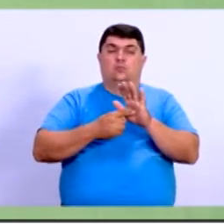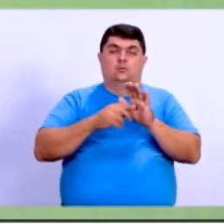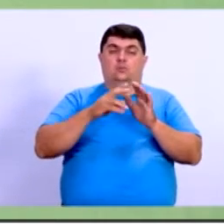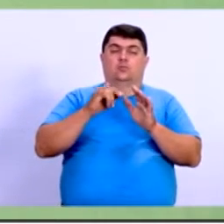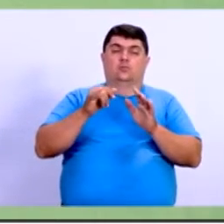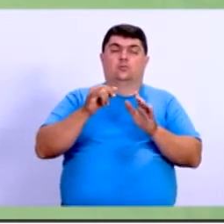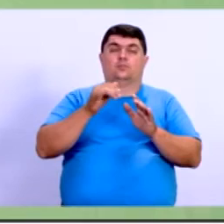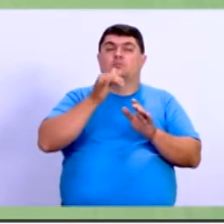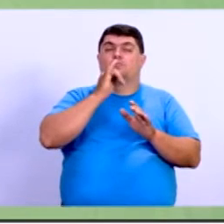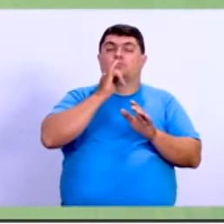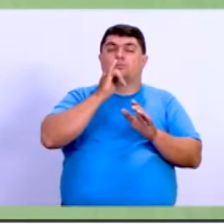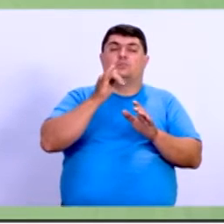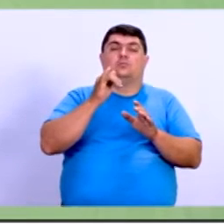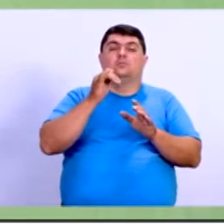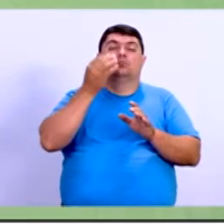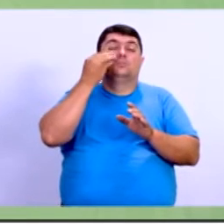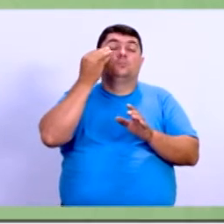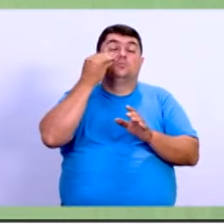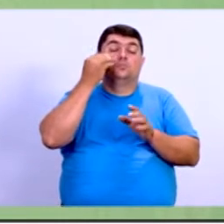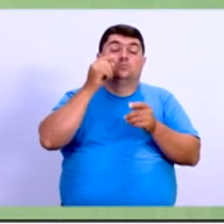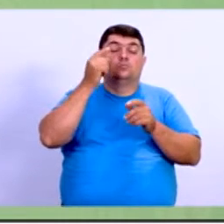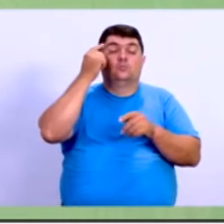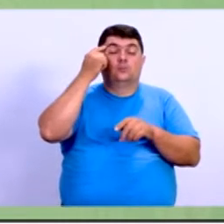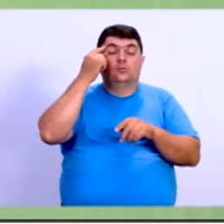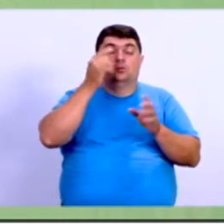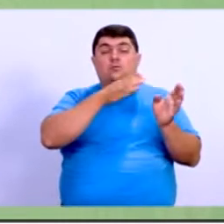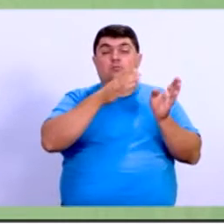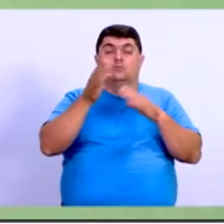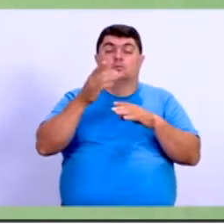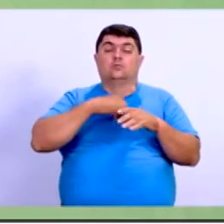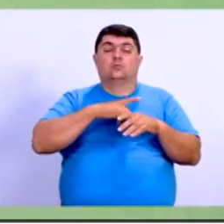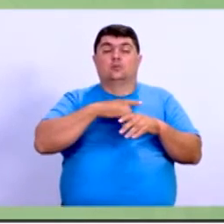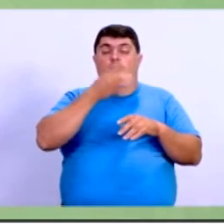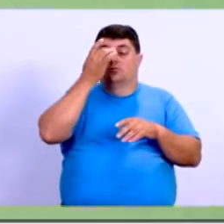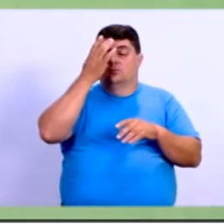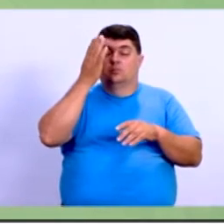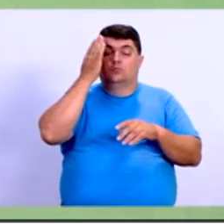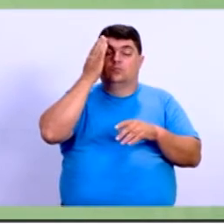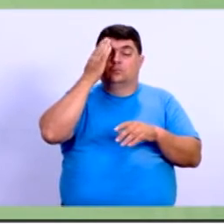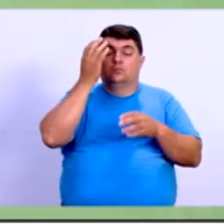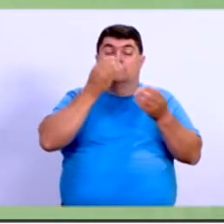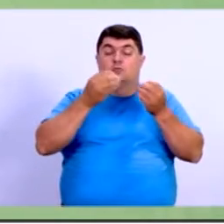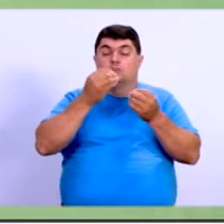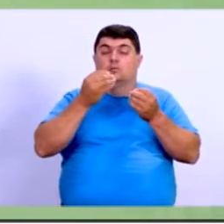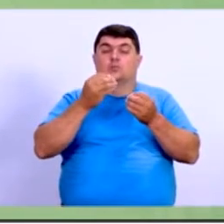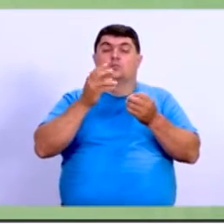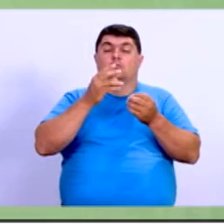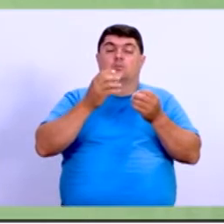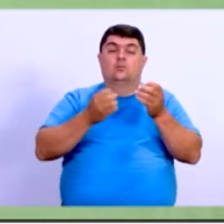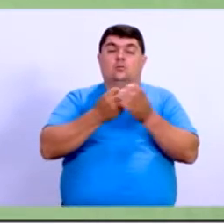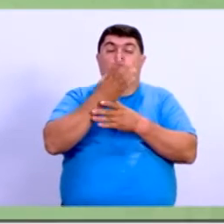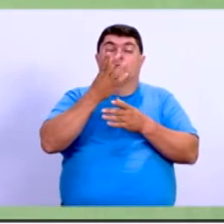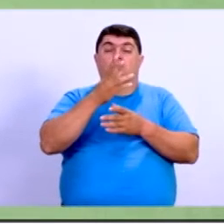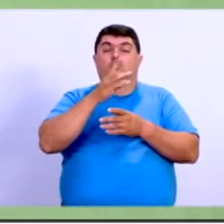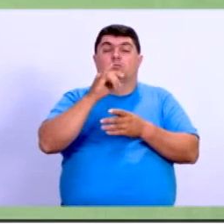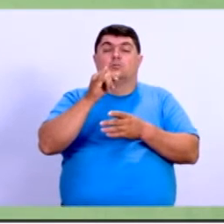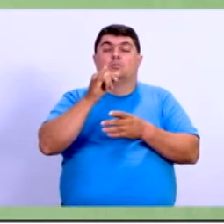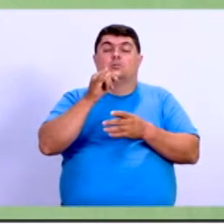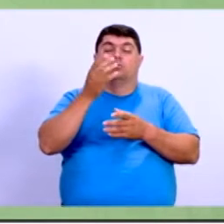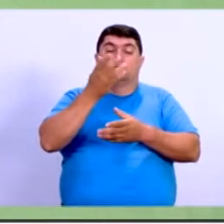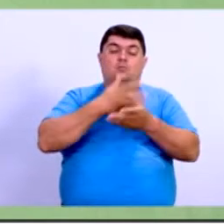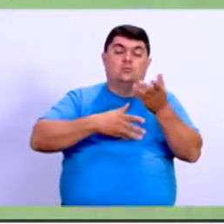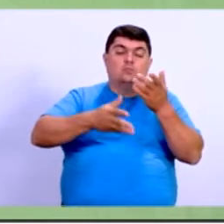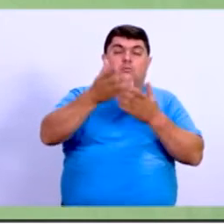eventos, considerando a linha de tempo. Facilita o entendimento dos processos, já que a criação desse diagrama pode demonstrar a